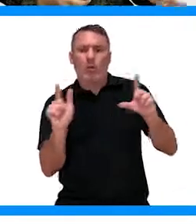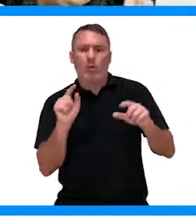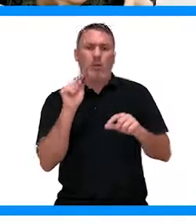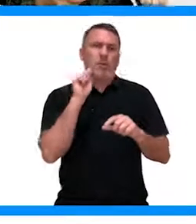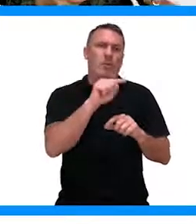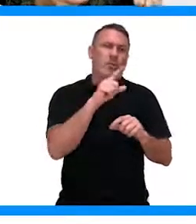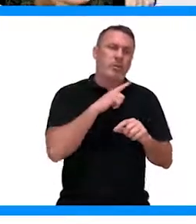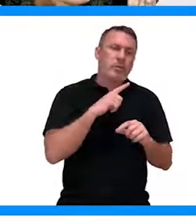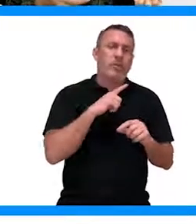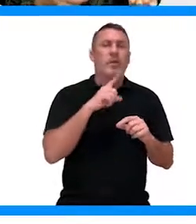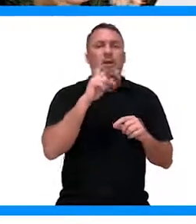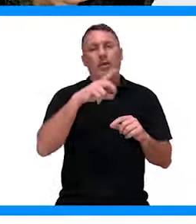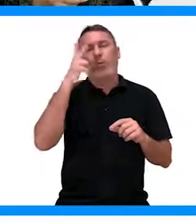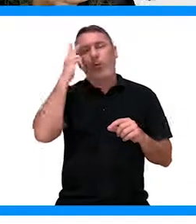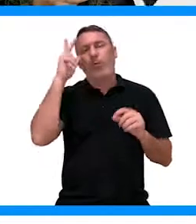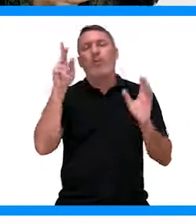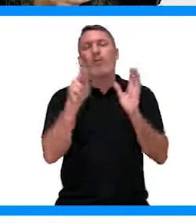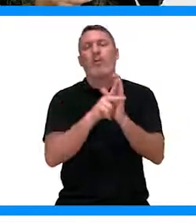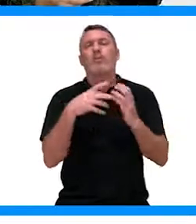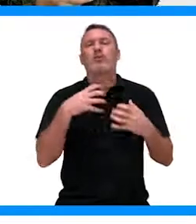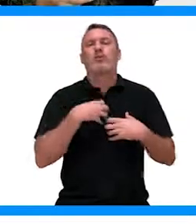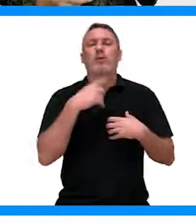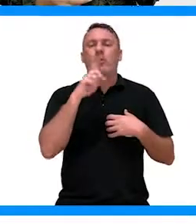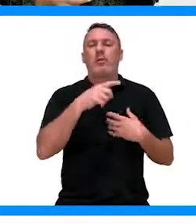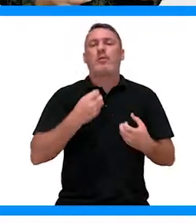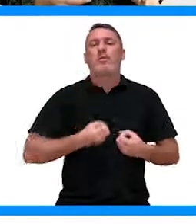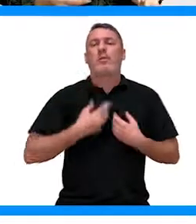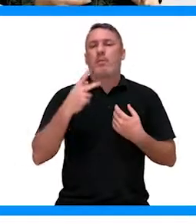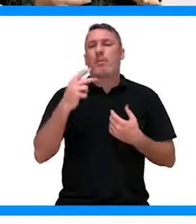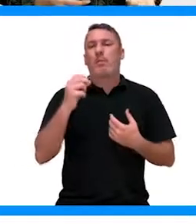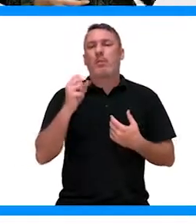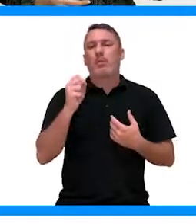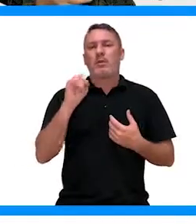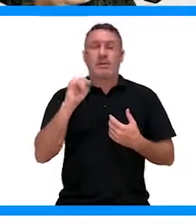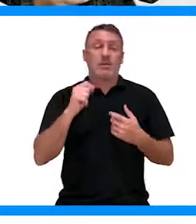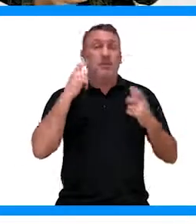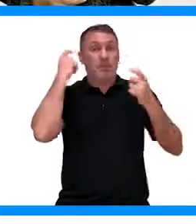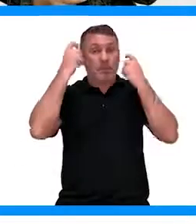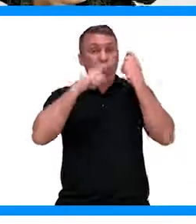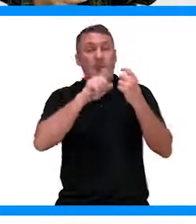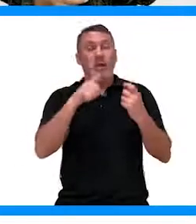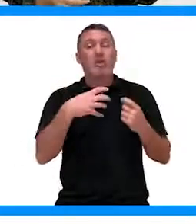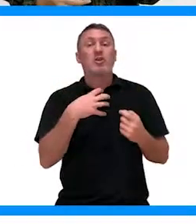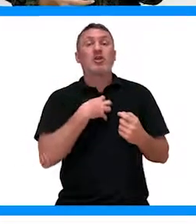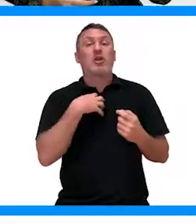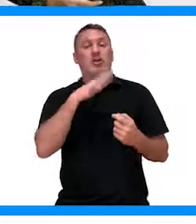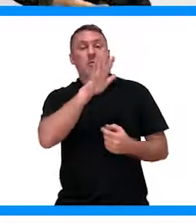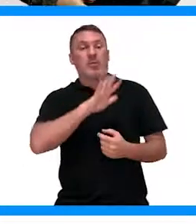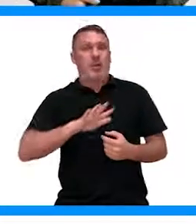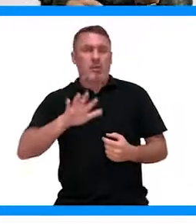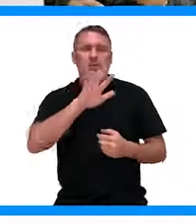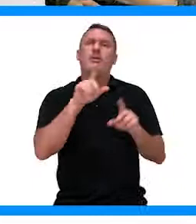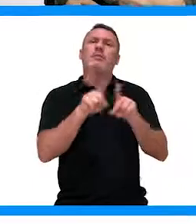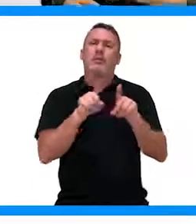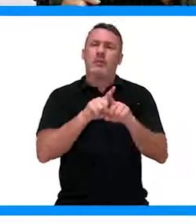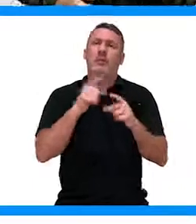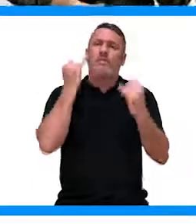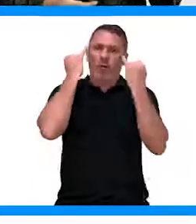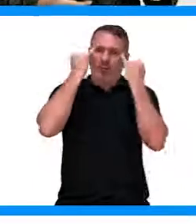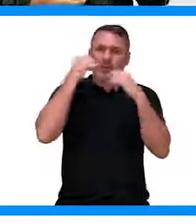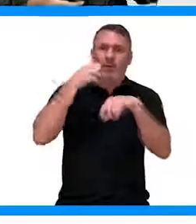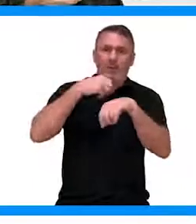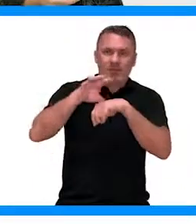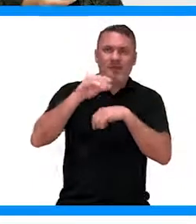ausência de pontuação. Então, isso é muito comum na poesia. Então, a poesia ela se preocupa com a forma, claro que também